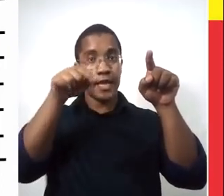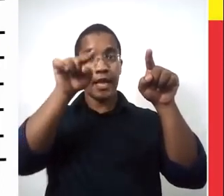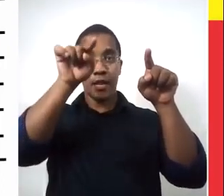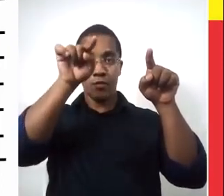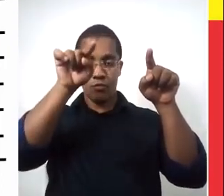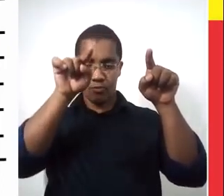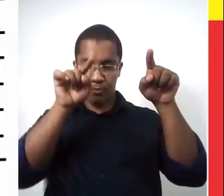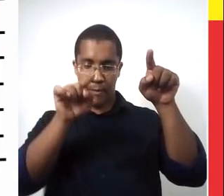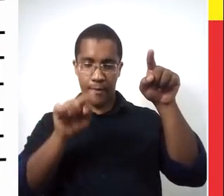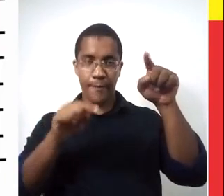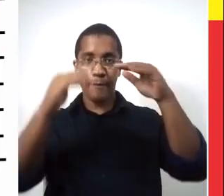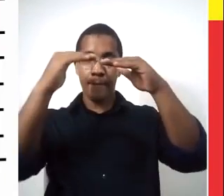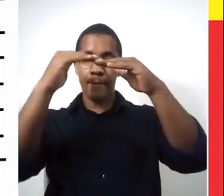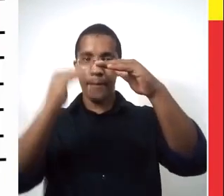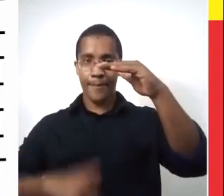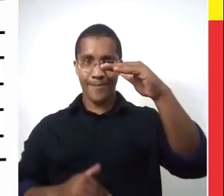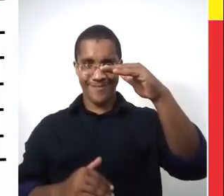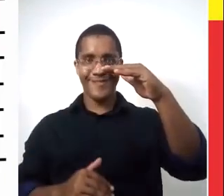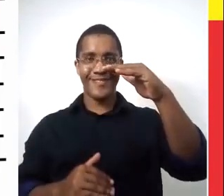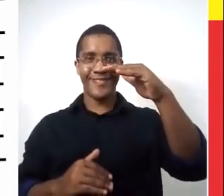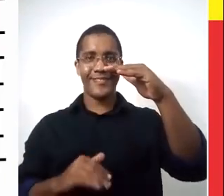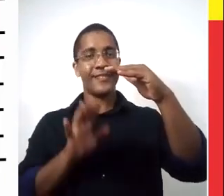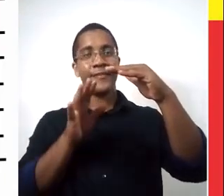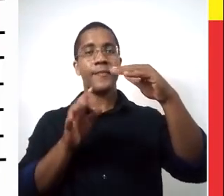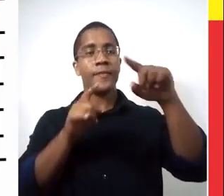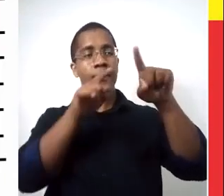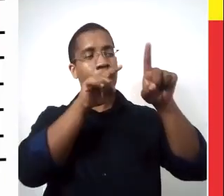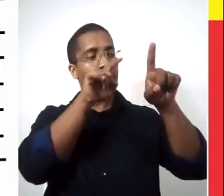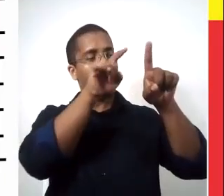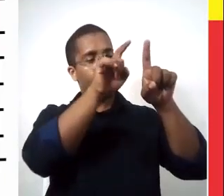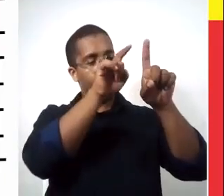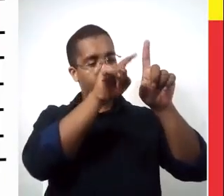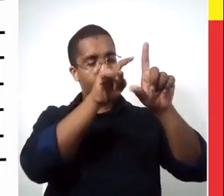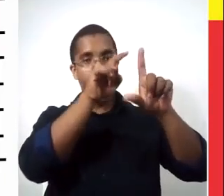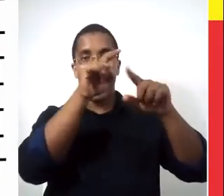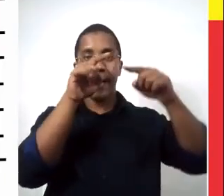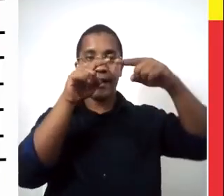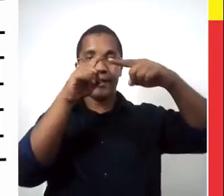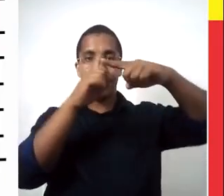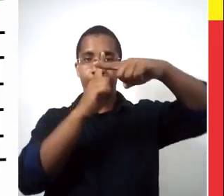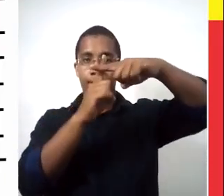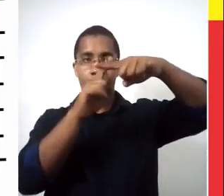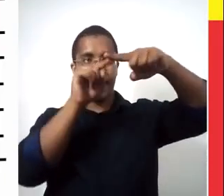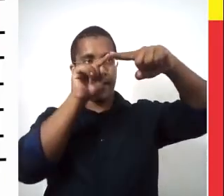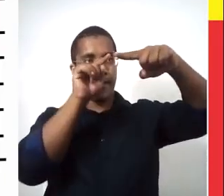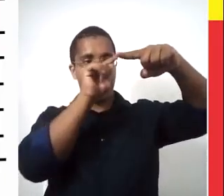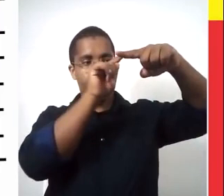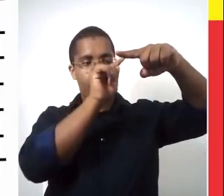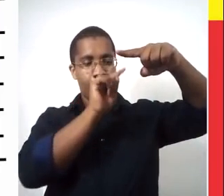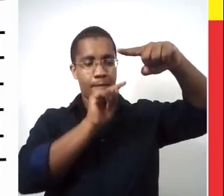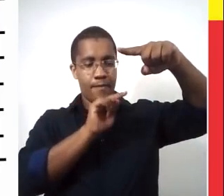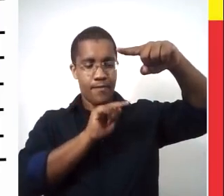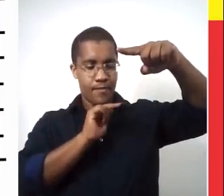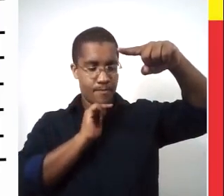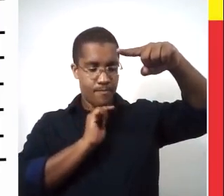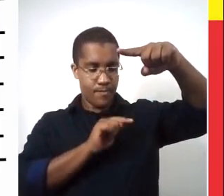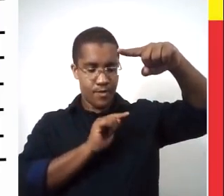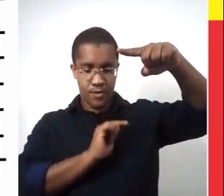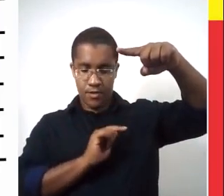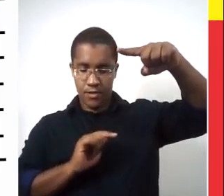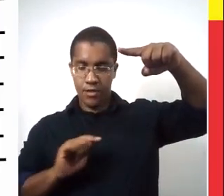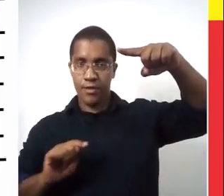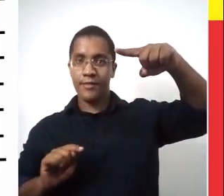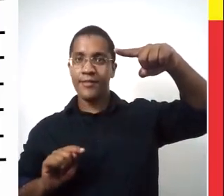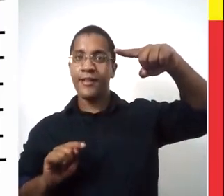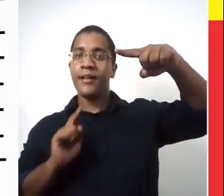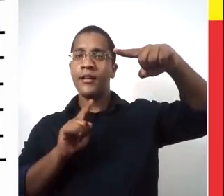vai descer até o menos 7. E quando fazer isso, vai ter o encontro. Então, esse encontro é o pontinho, que é